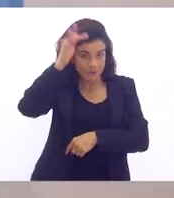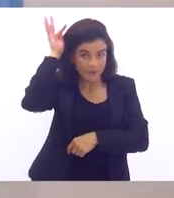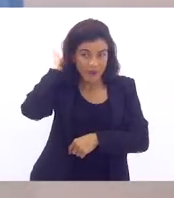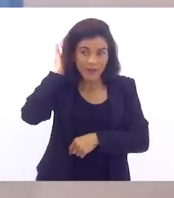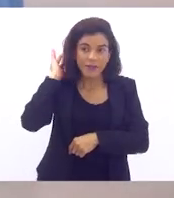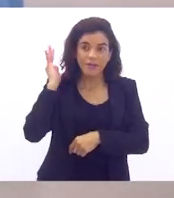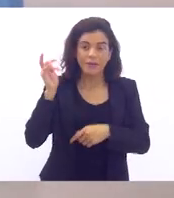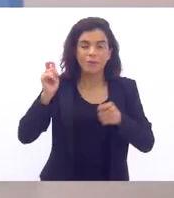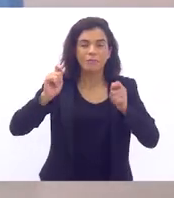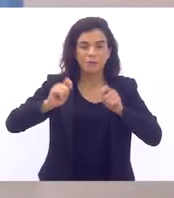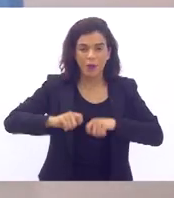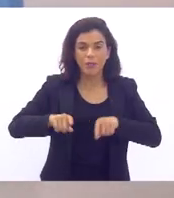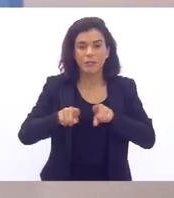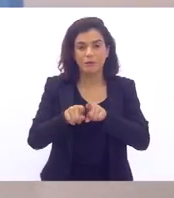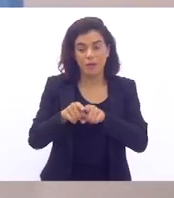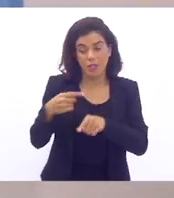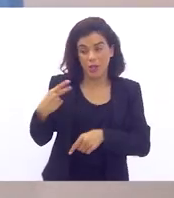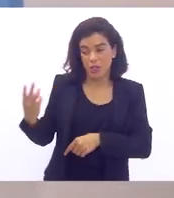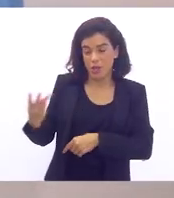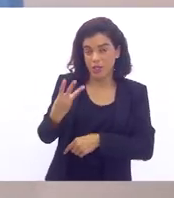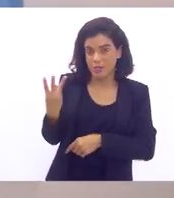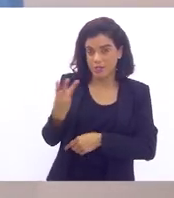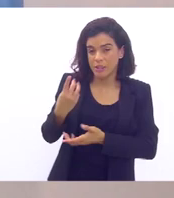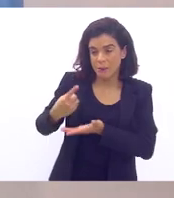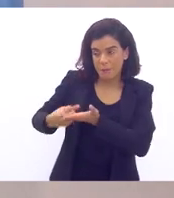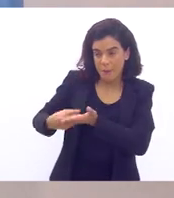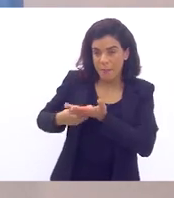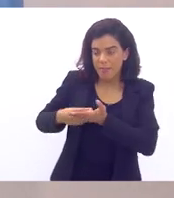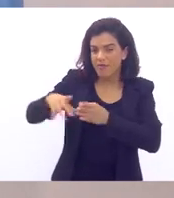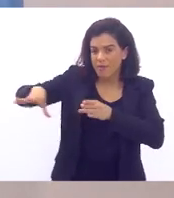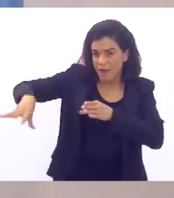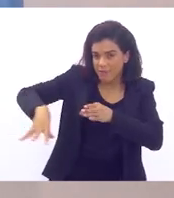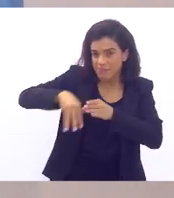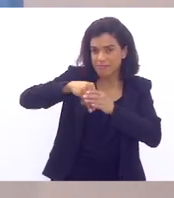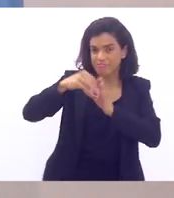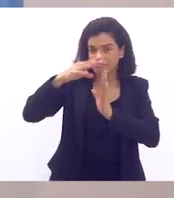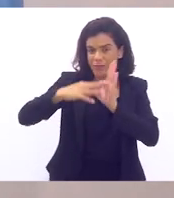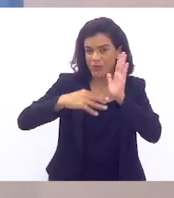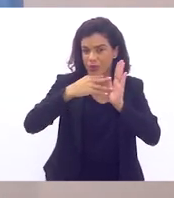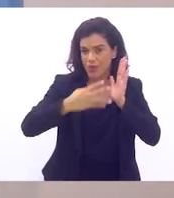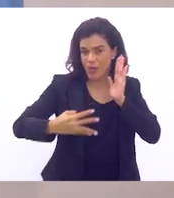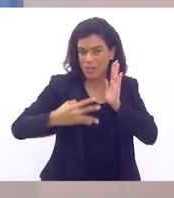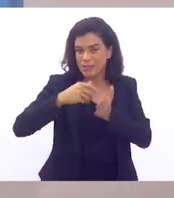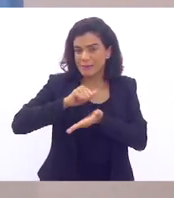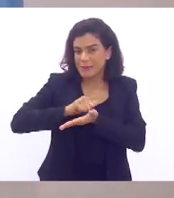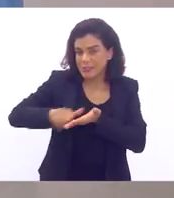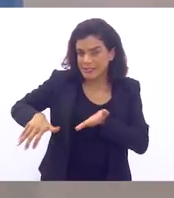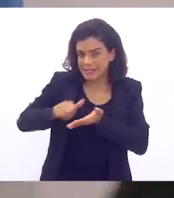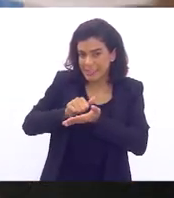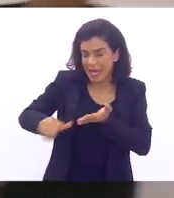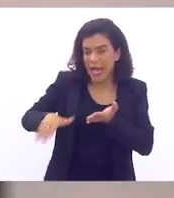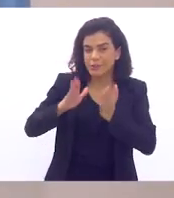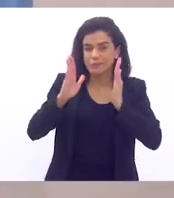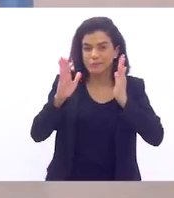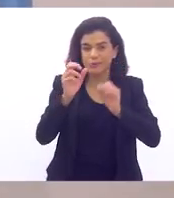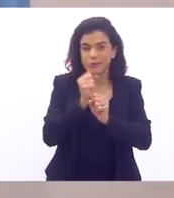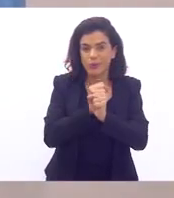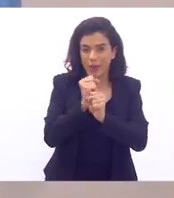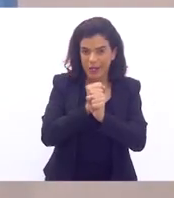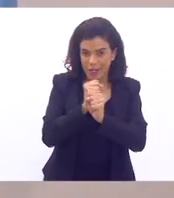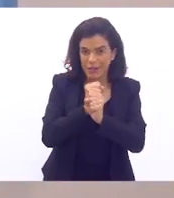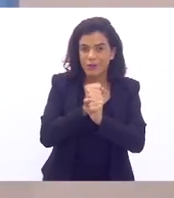poderemos e já fica aqui o compromisso que a gente vai incluir no orçamento do ano que vem do Estado do Rio de Janeiro uma rubrica